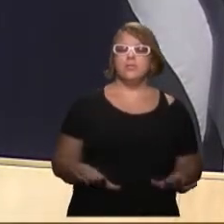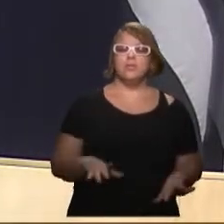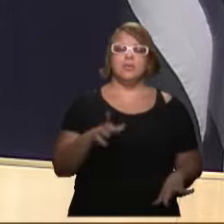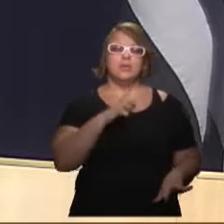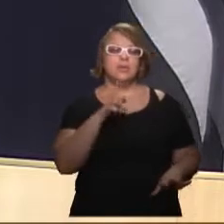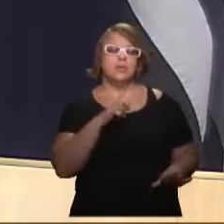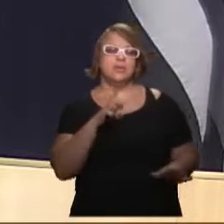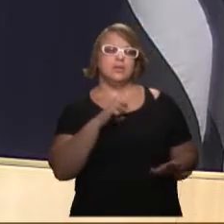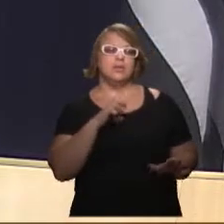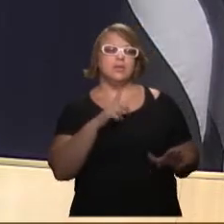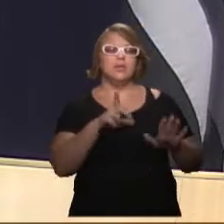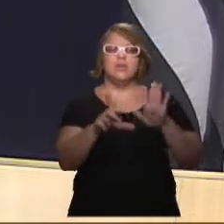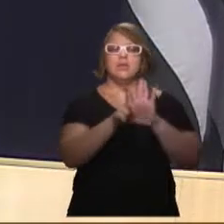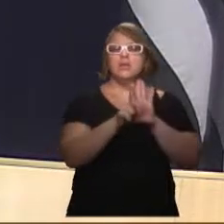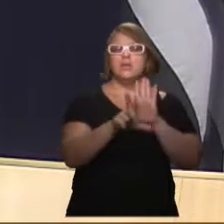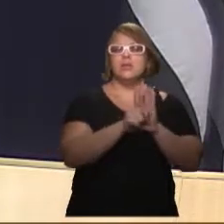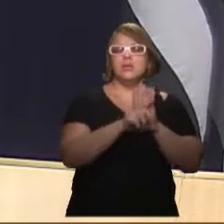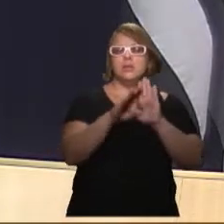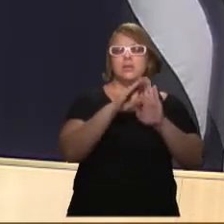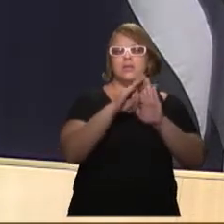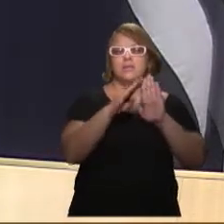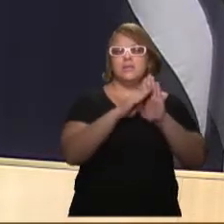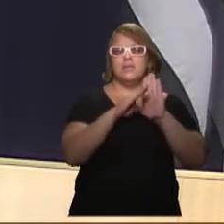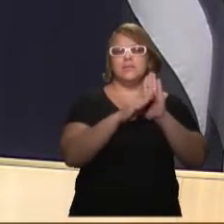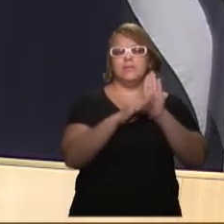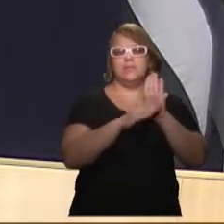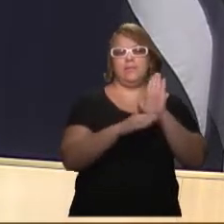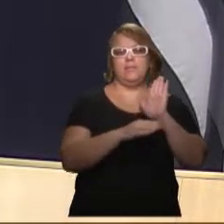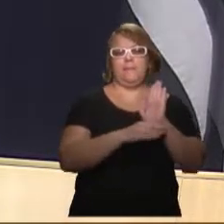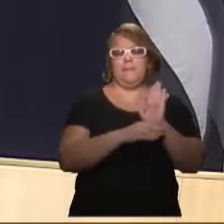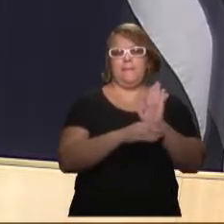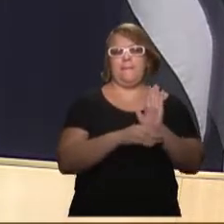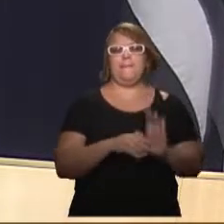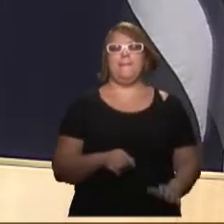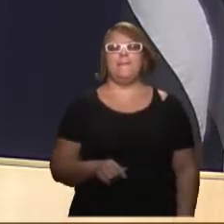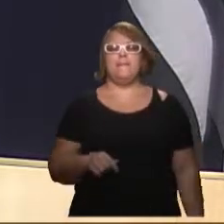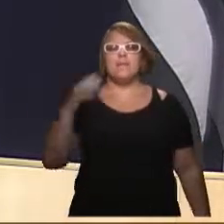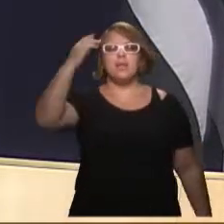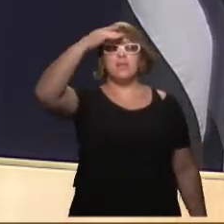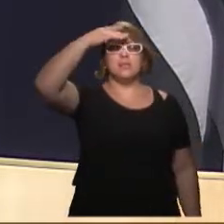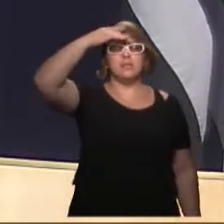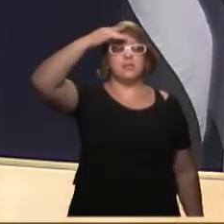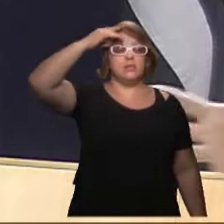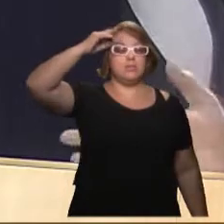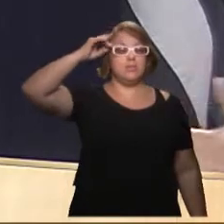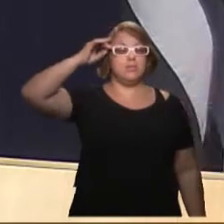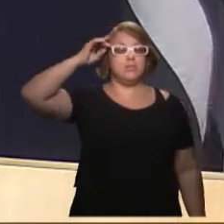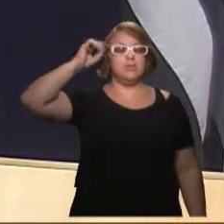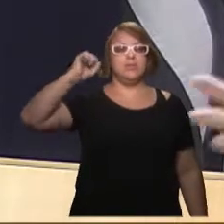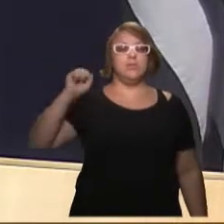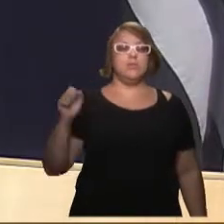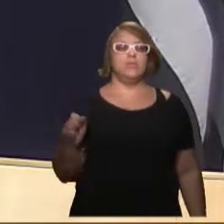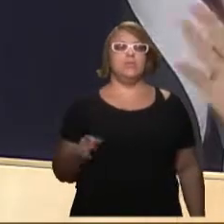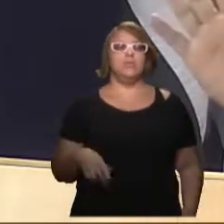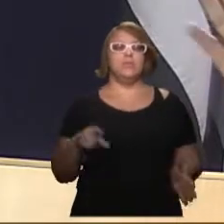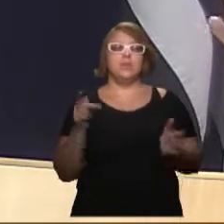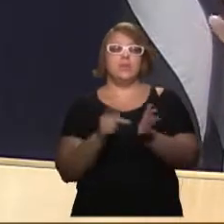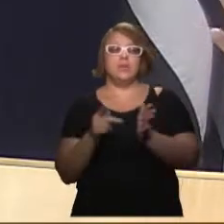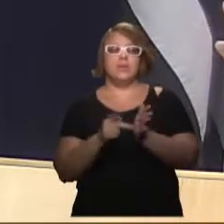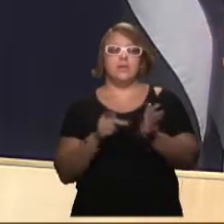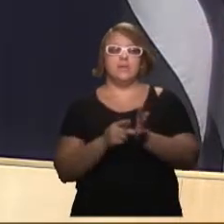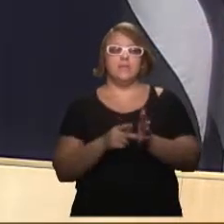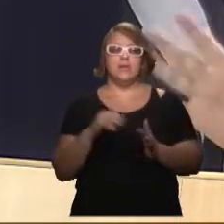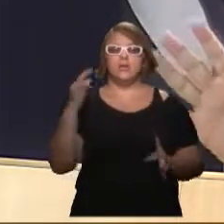visita, que é obrigado a dar um parecer se essa pessoa é digna e merecedora desse benefício ou não. Não é simplesmente vai lá e pega e está